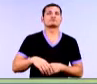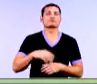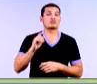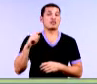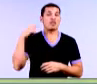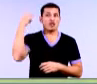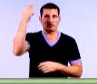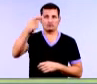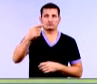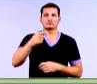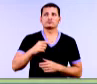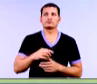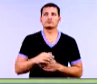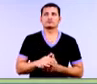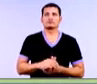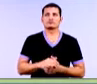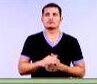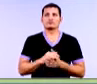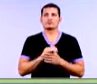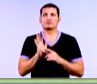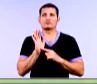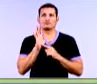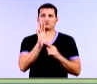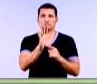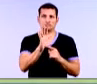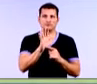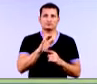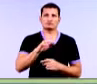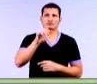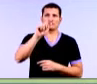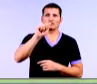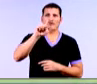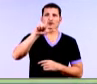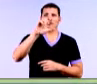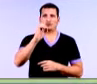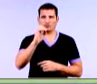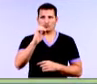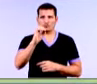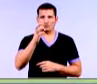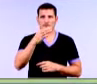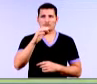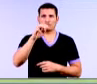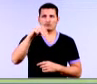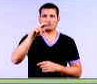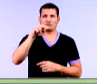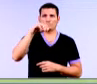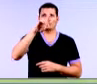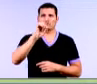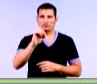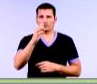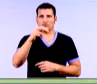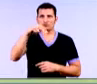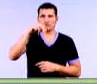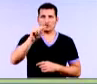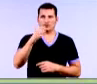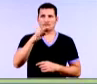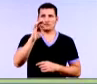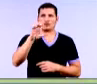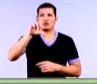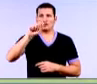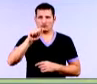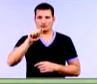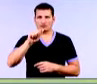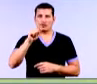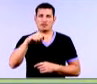aqui, ó. Mostrar Alô Mundo na tela. O Alô Mundo é muito tradicional no mundo da programação, como sendo os primeiros algoritmos a